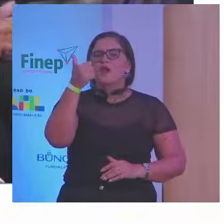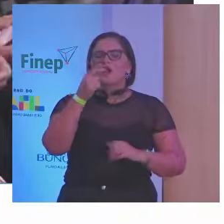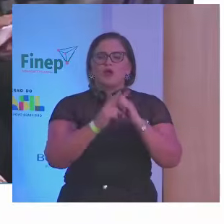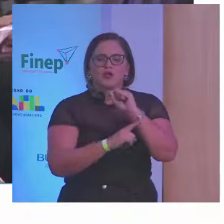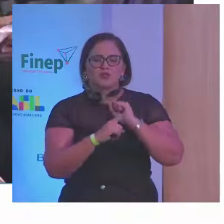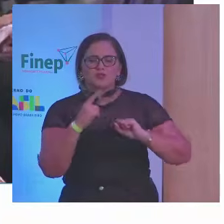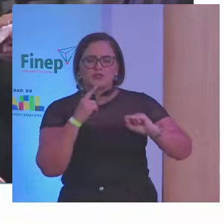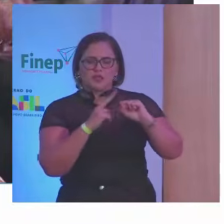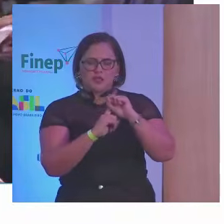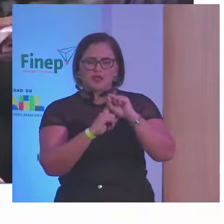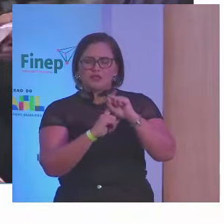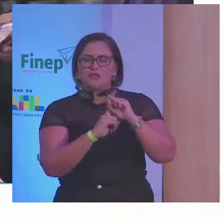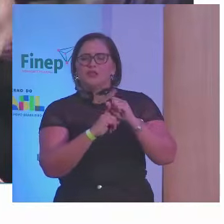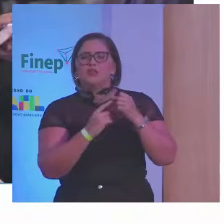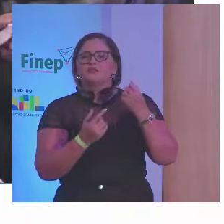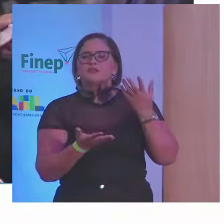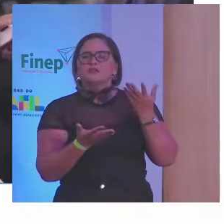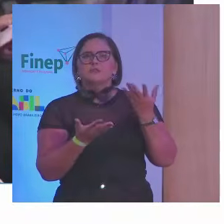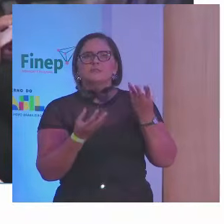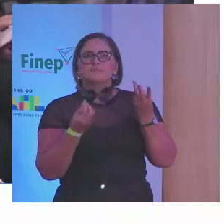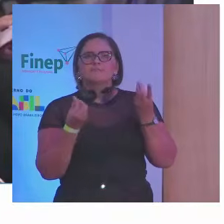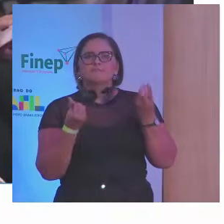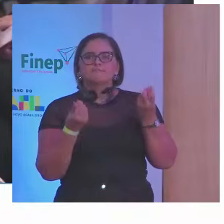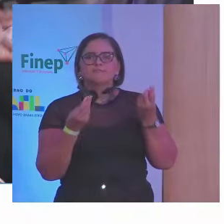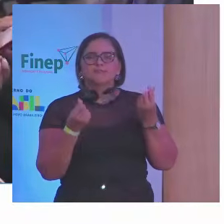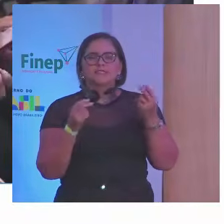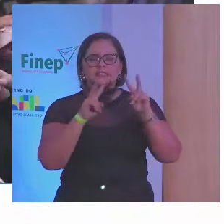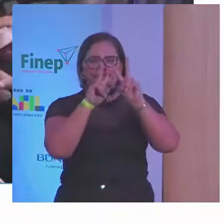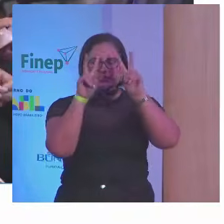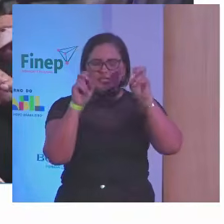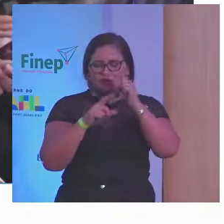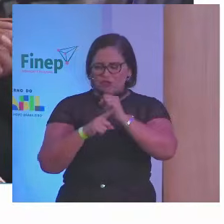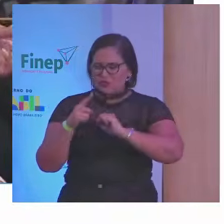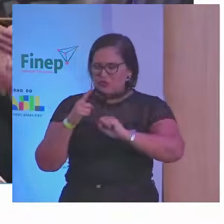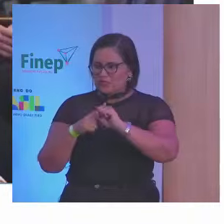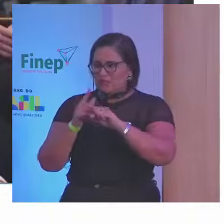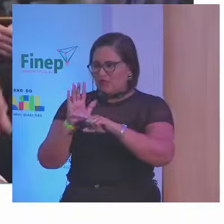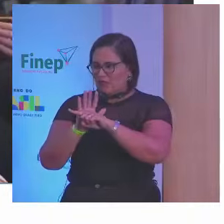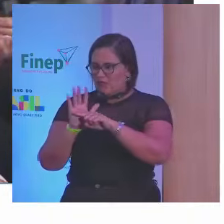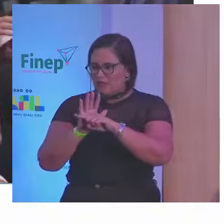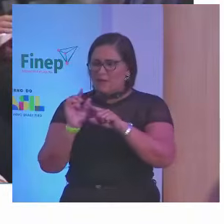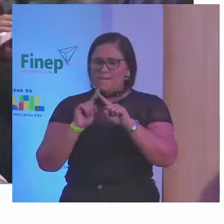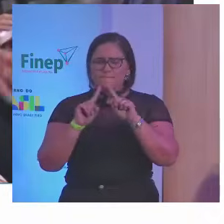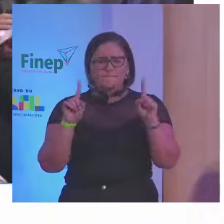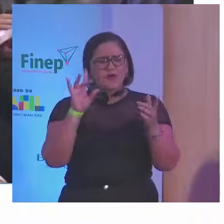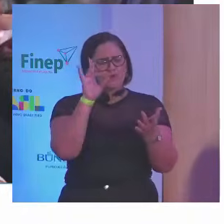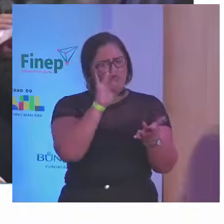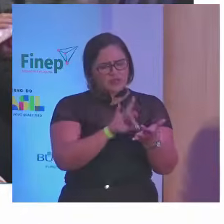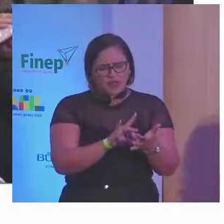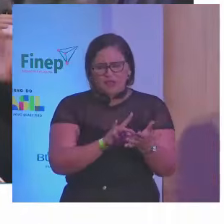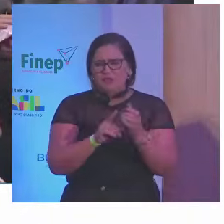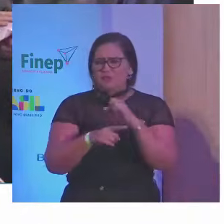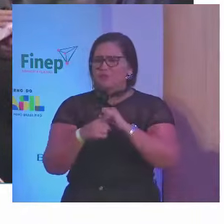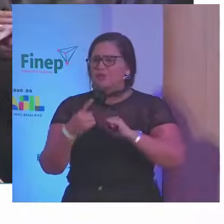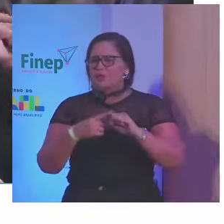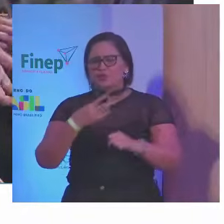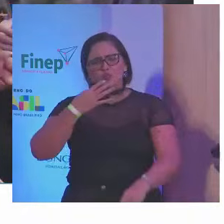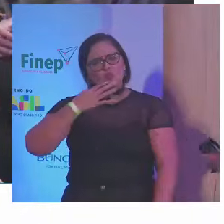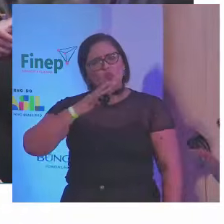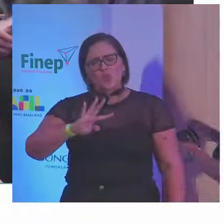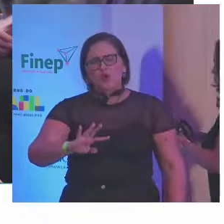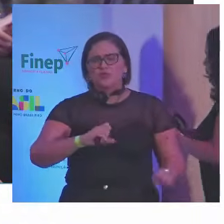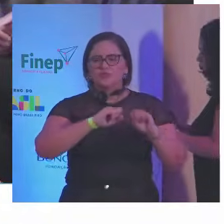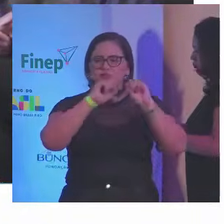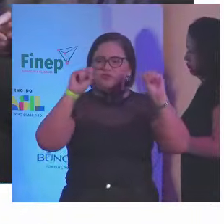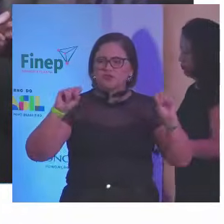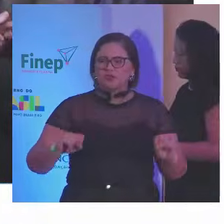sociedade para que a gente perdesse um pouco desse aspecto de uma sociedade negacionista, que, na verdade, é uma sociedade que simplesmente não conhece como o sistema